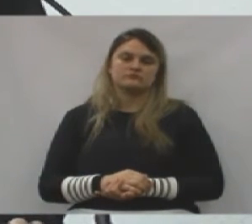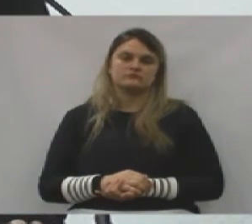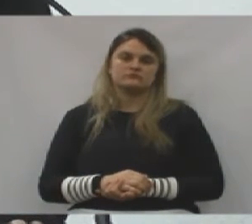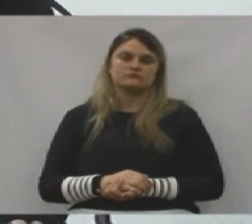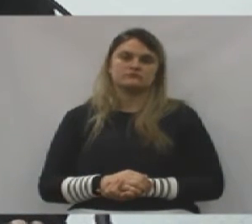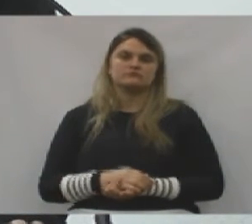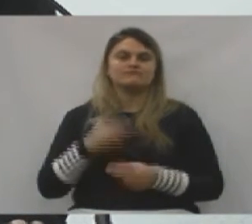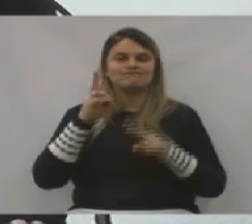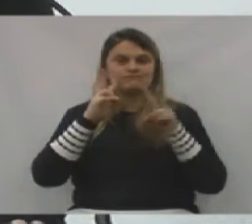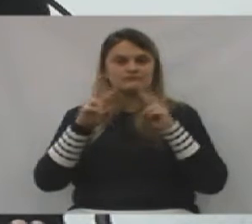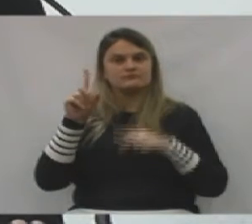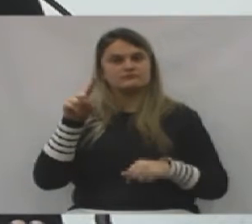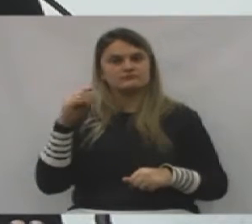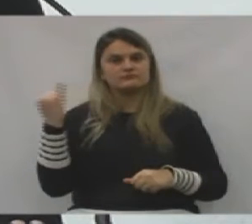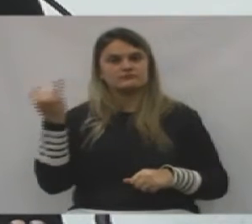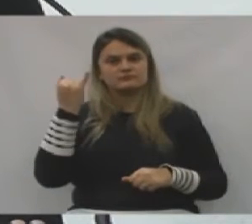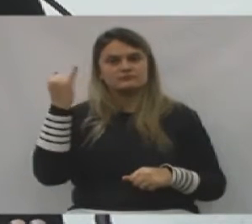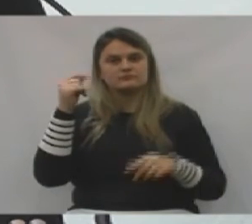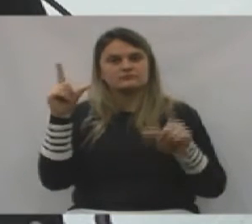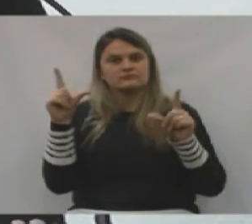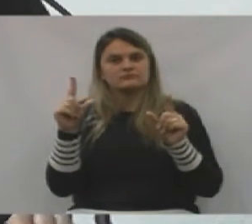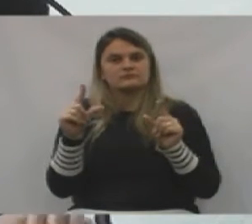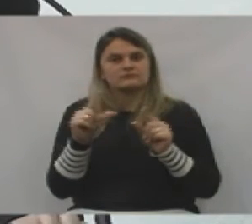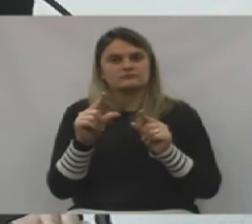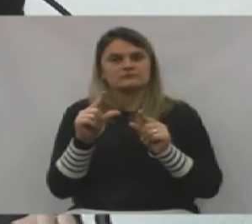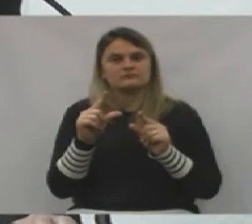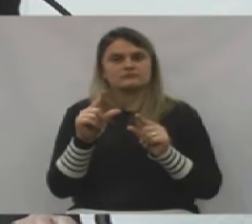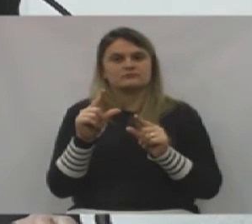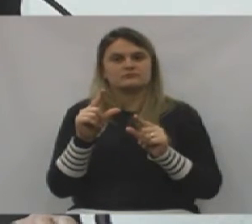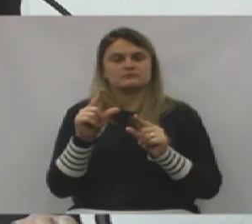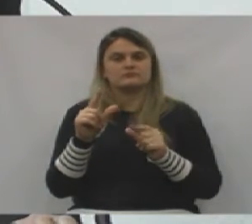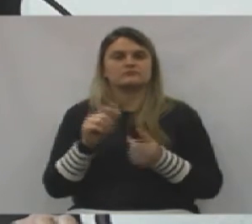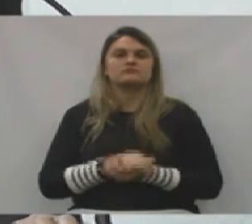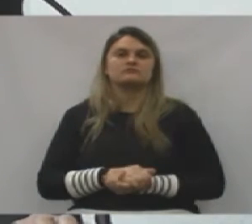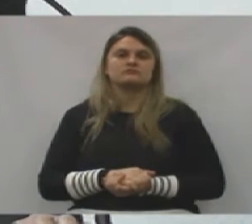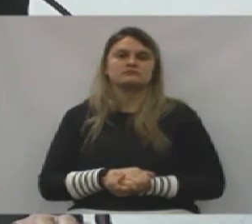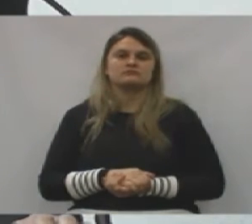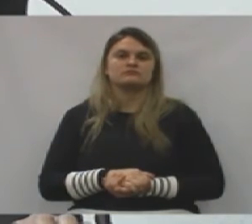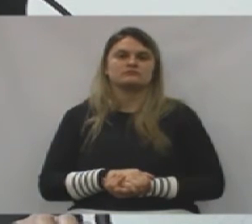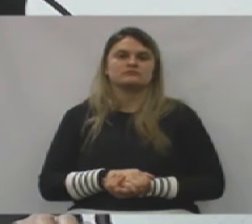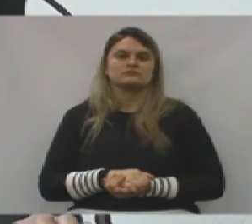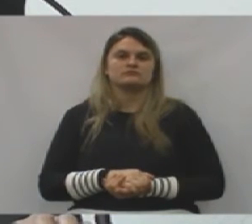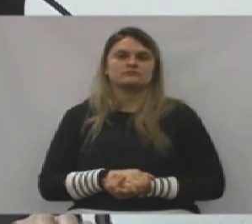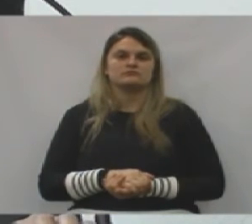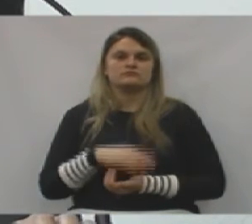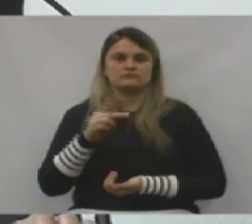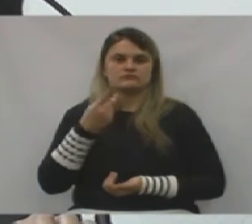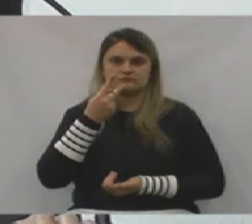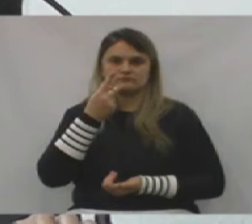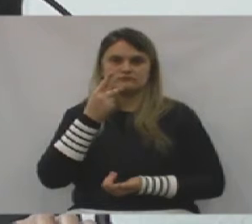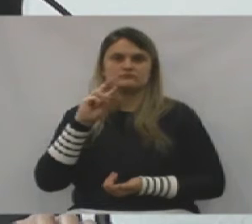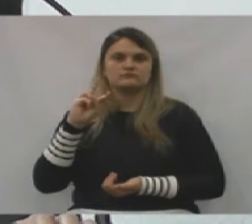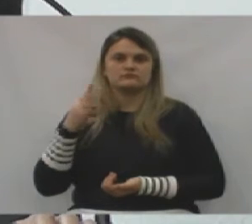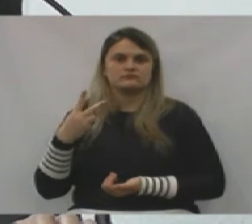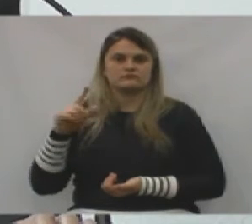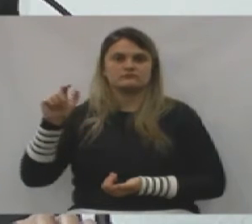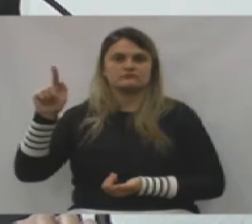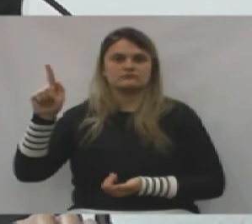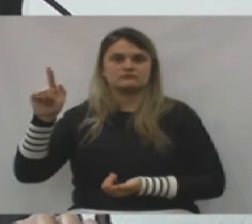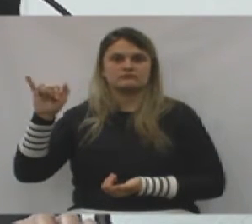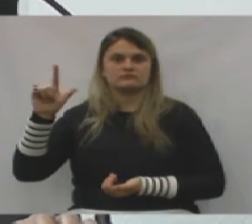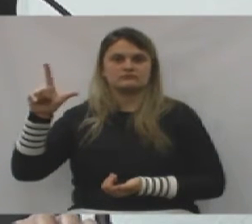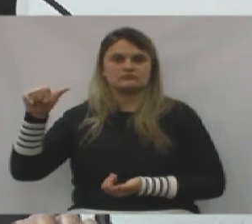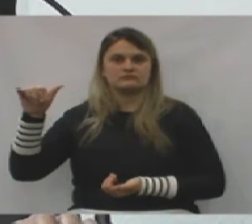Então vejam só a importância da economia tua, Pogojelski. Da tua economia, meu amigo.